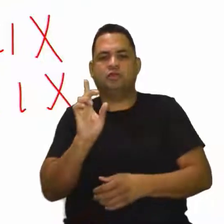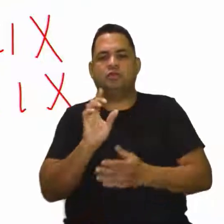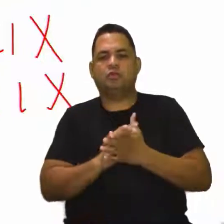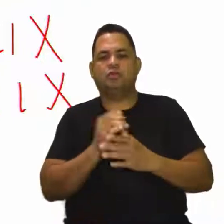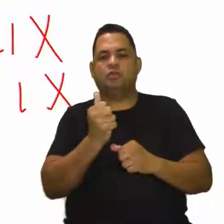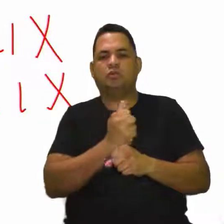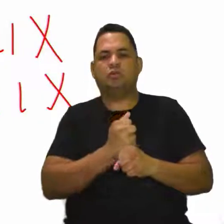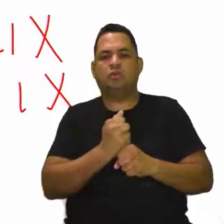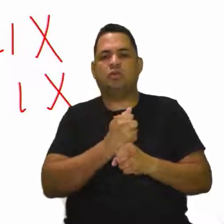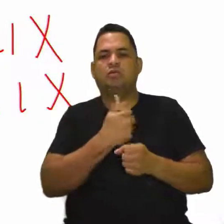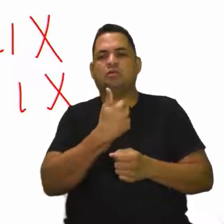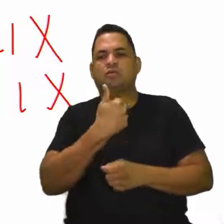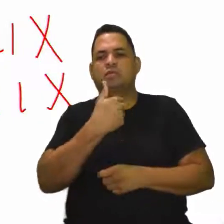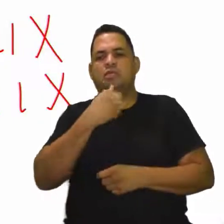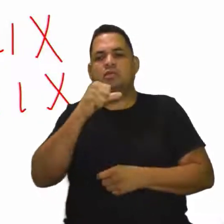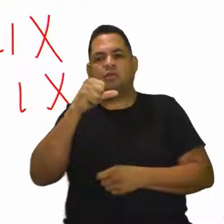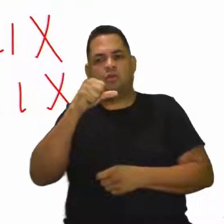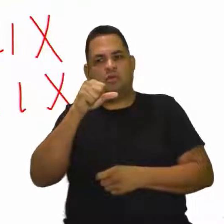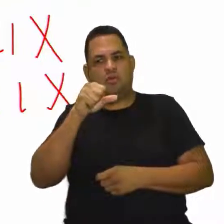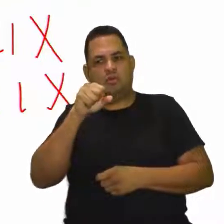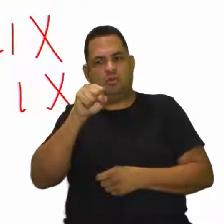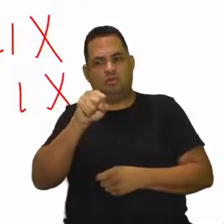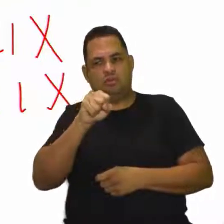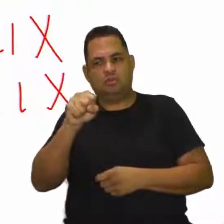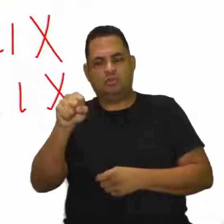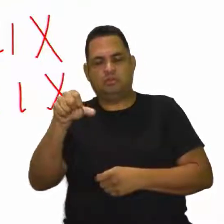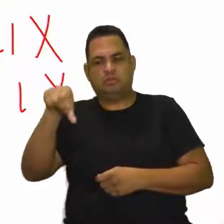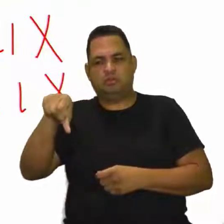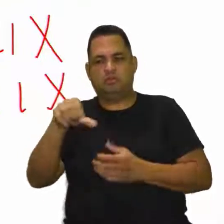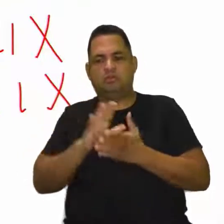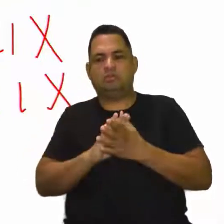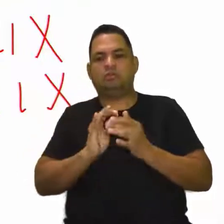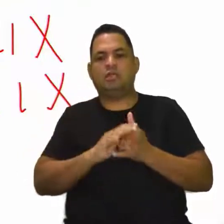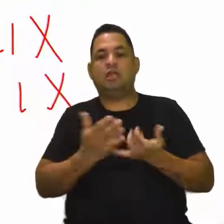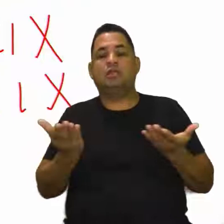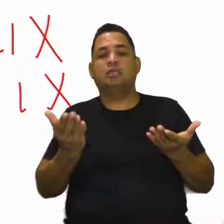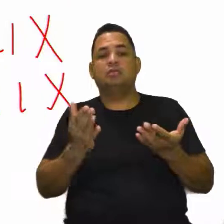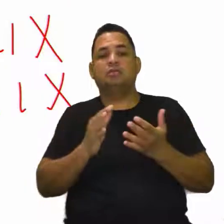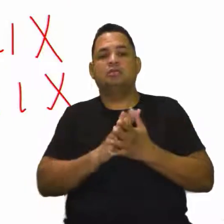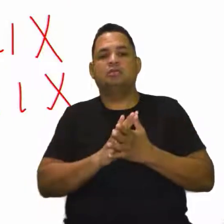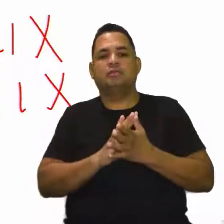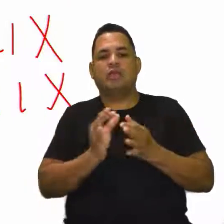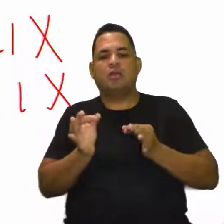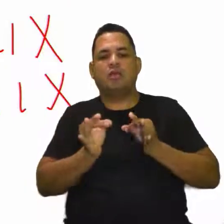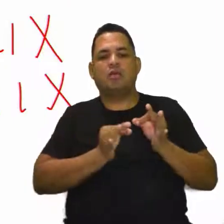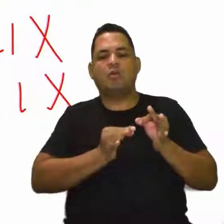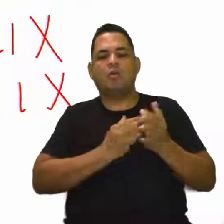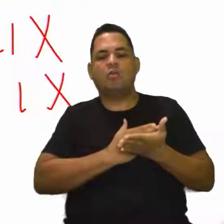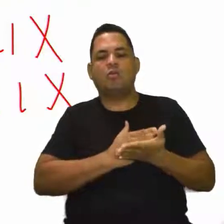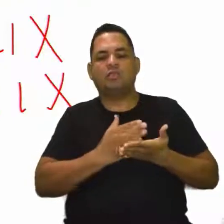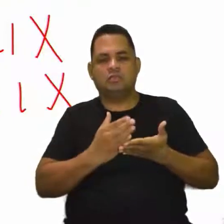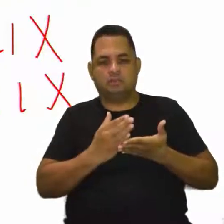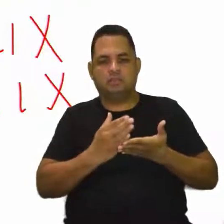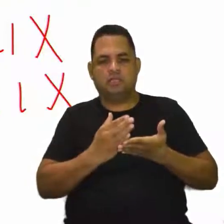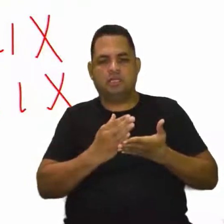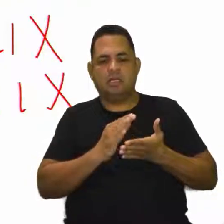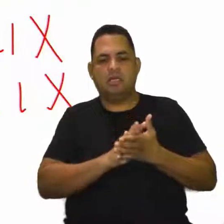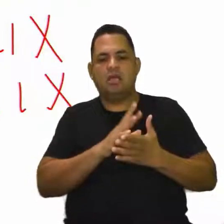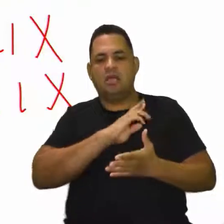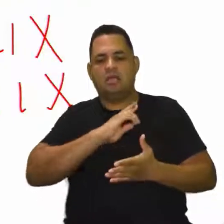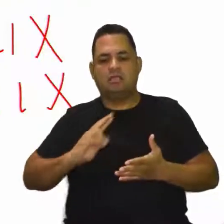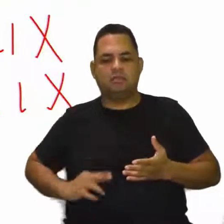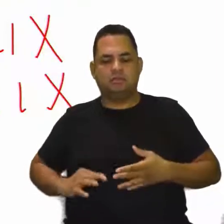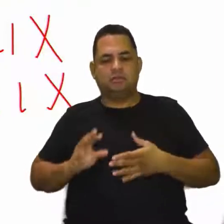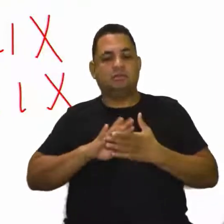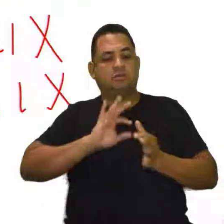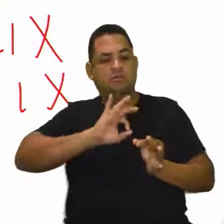de 1889 é que será colocado em prática a república. Deixa de ser monarquia,